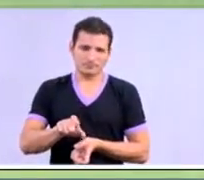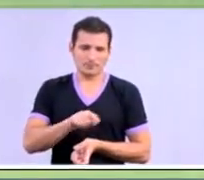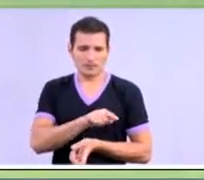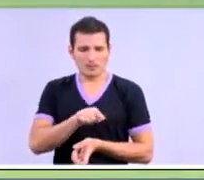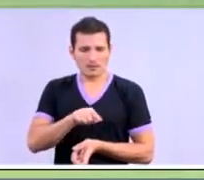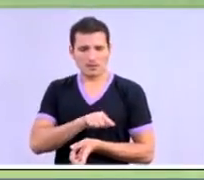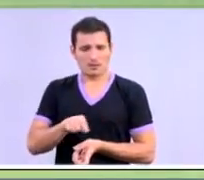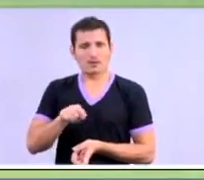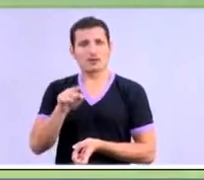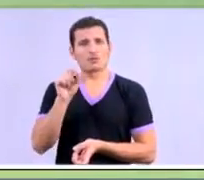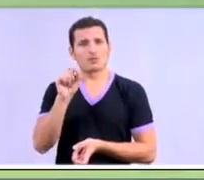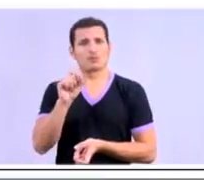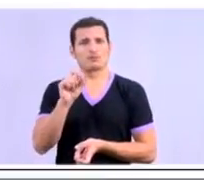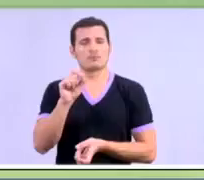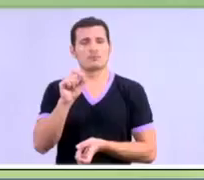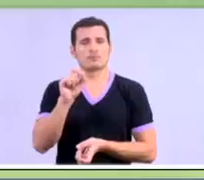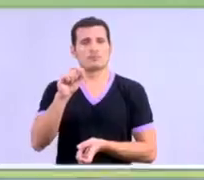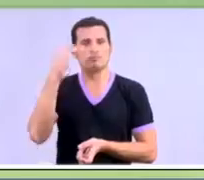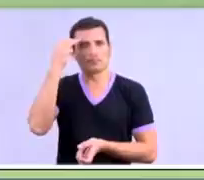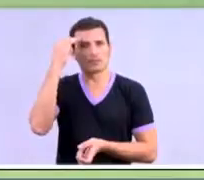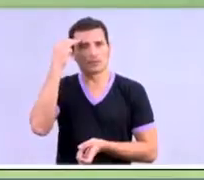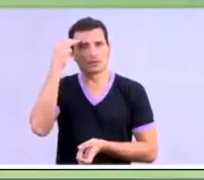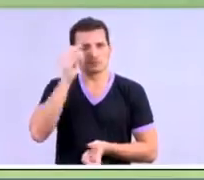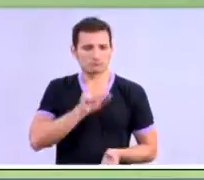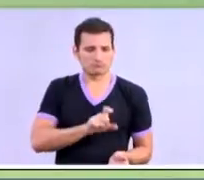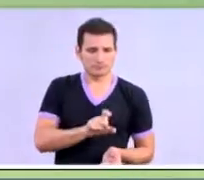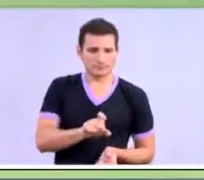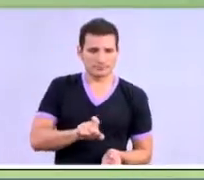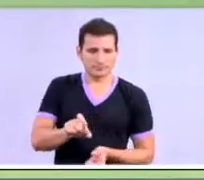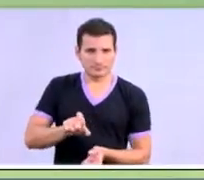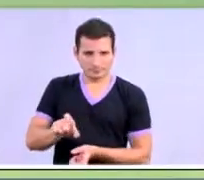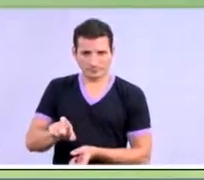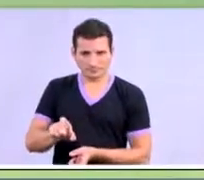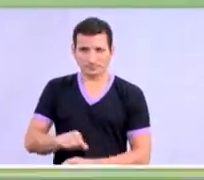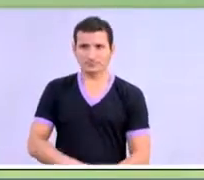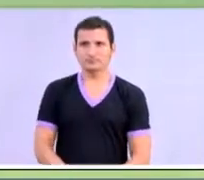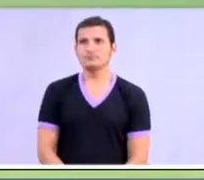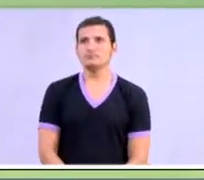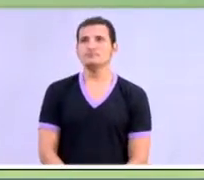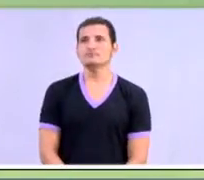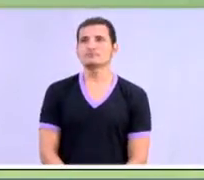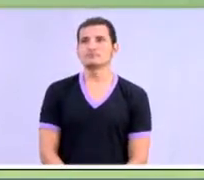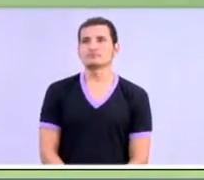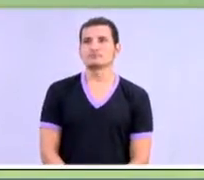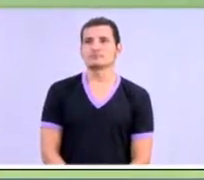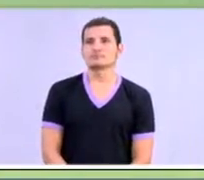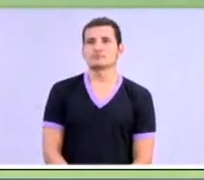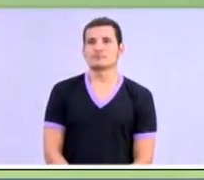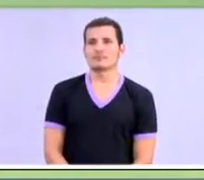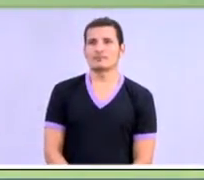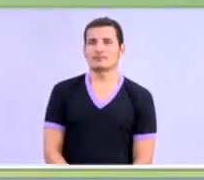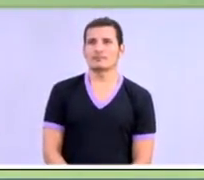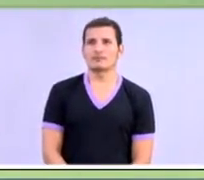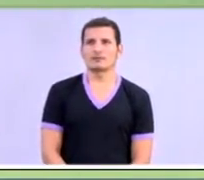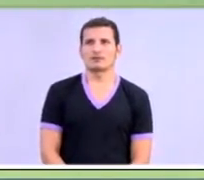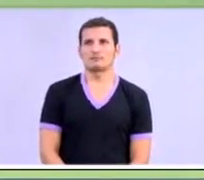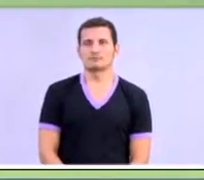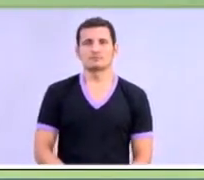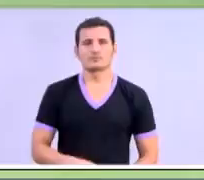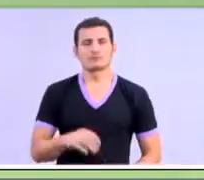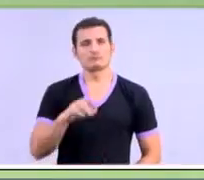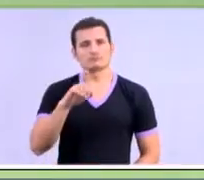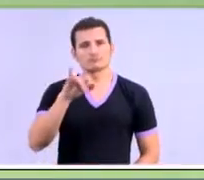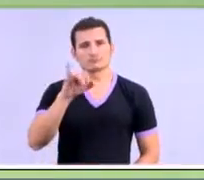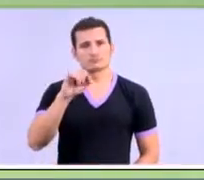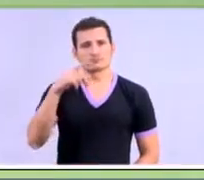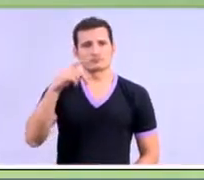processadores e memórias. Só para conhecer mesmo. Bom, falar dos dispositivos finais. São computadores clientes